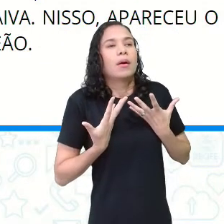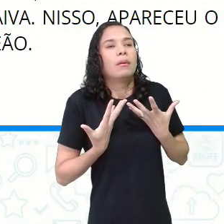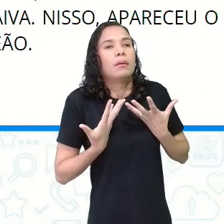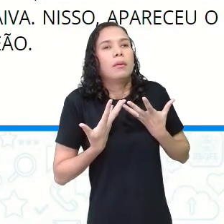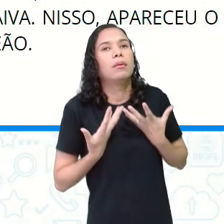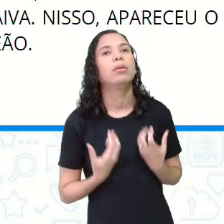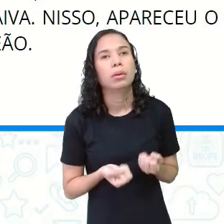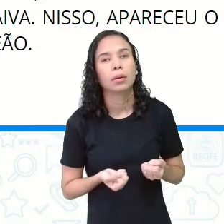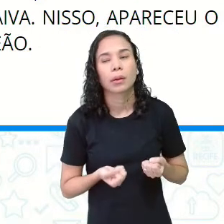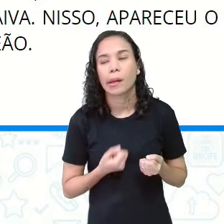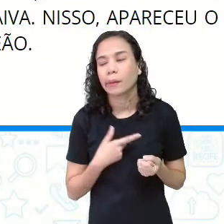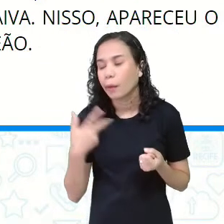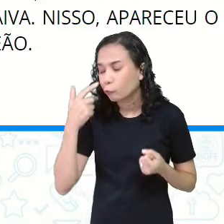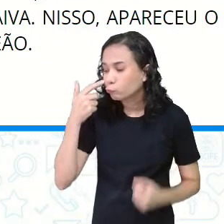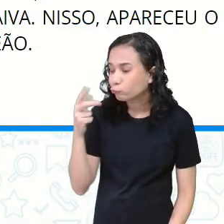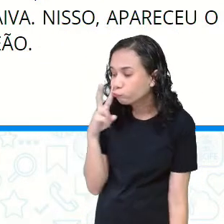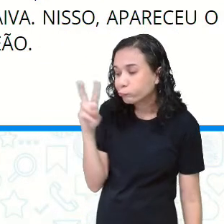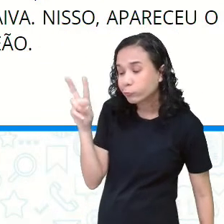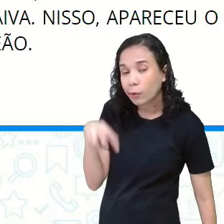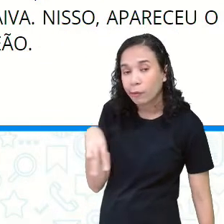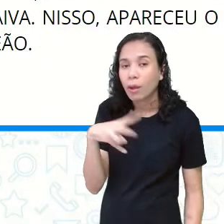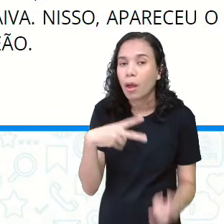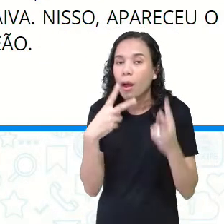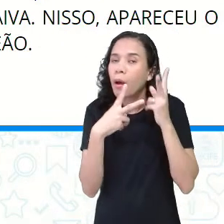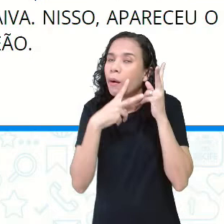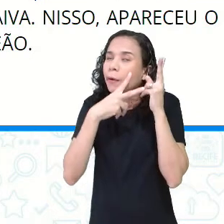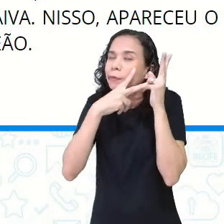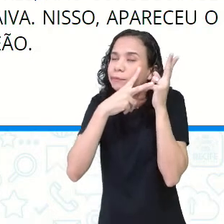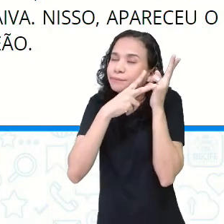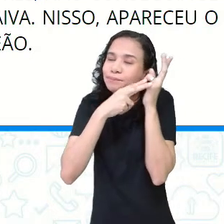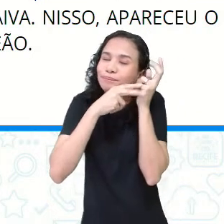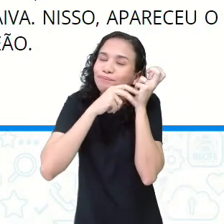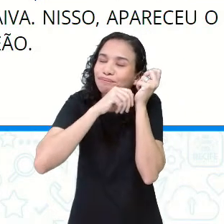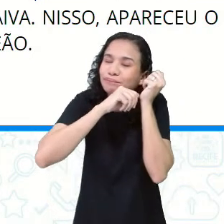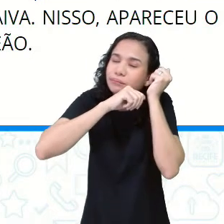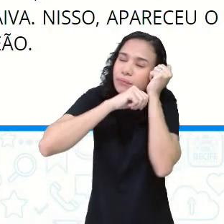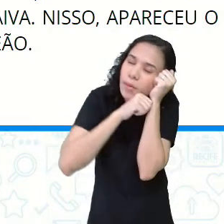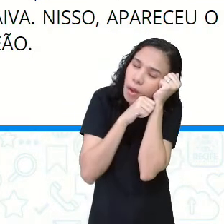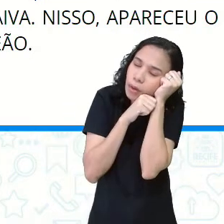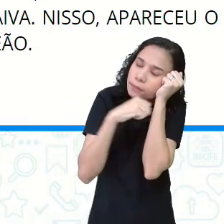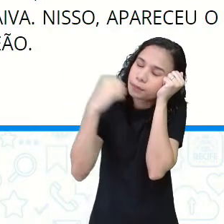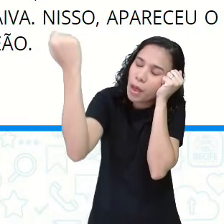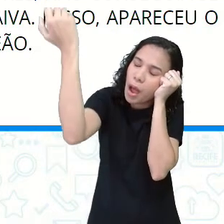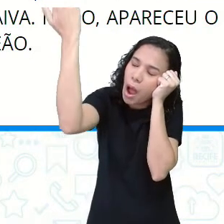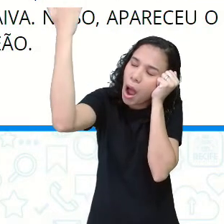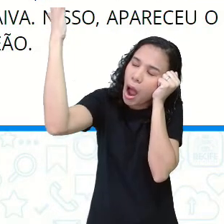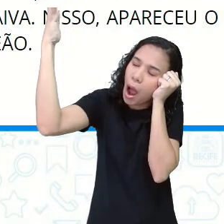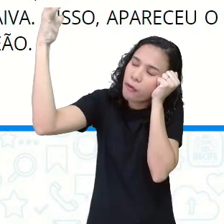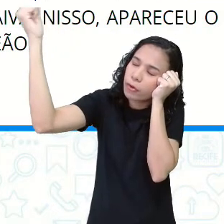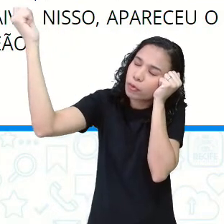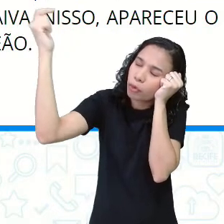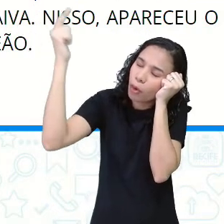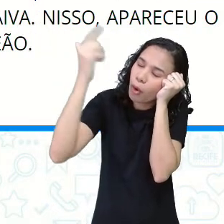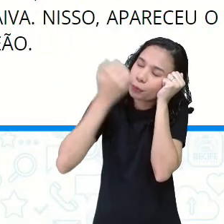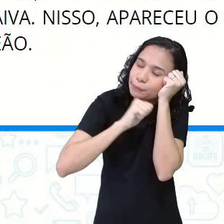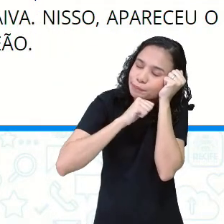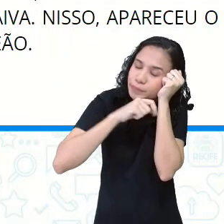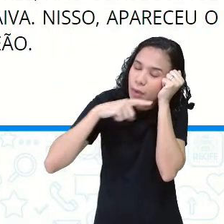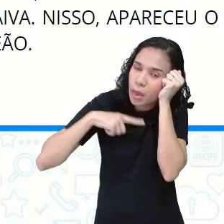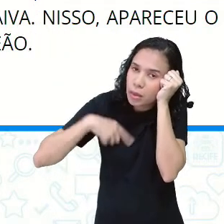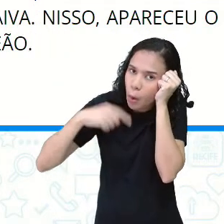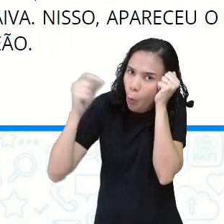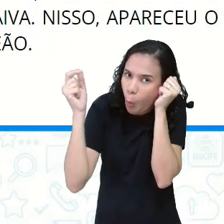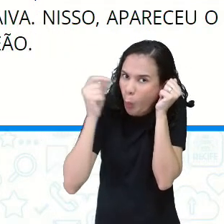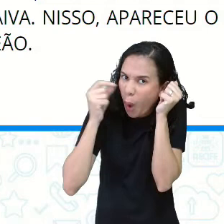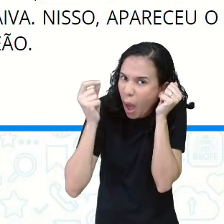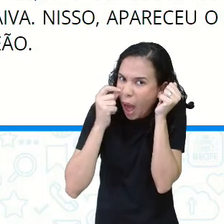tanto caçar, dormia espichado à sombra de uma boa árvore. Vieram uns